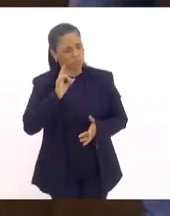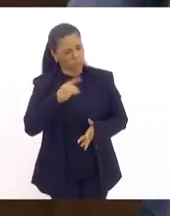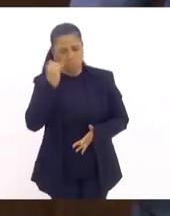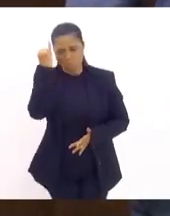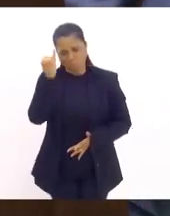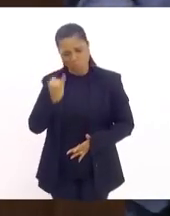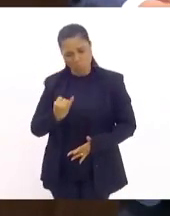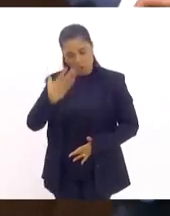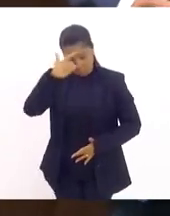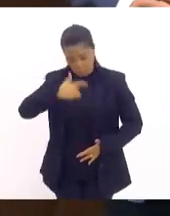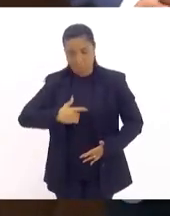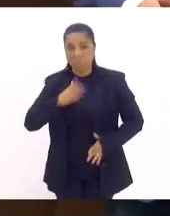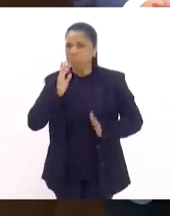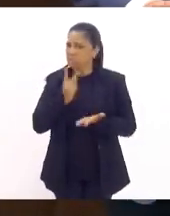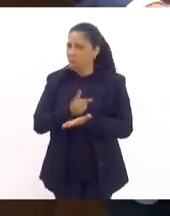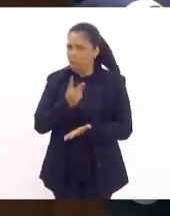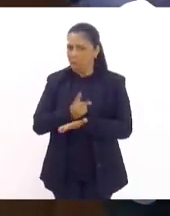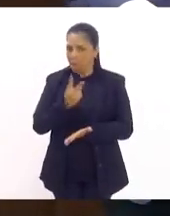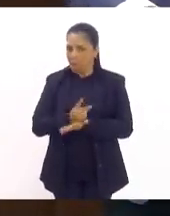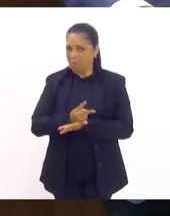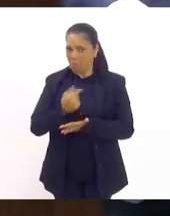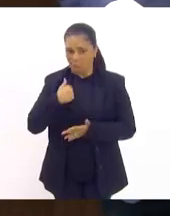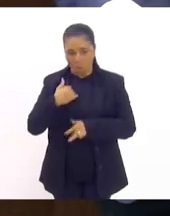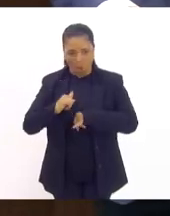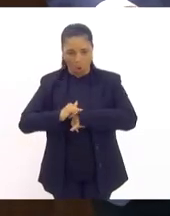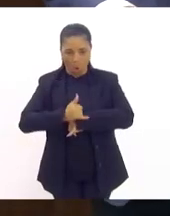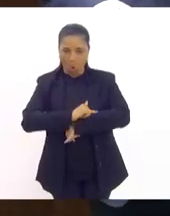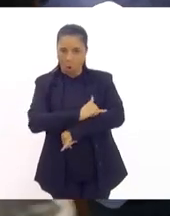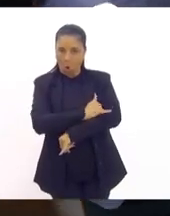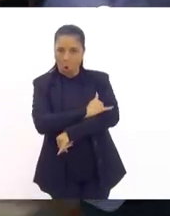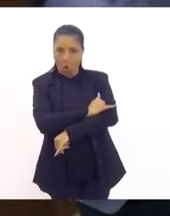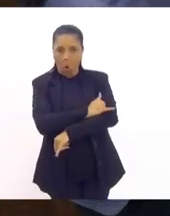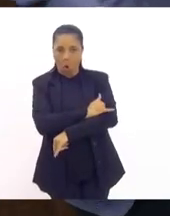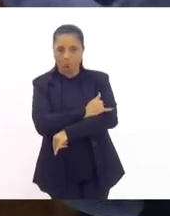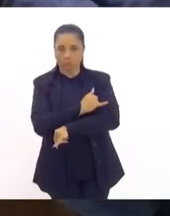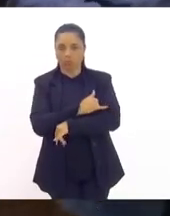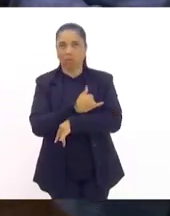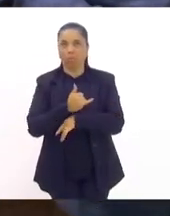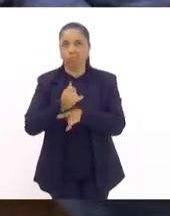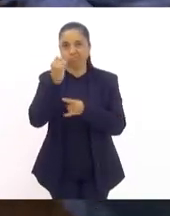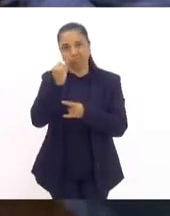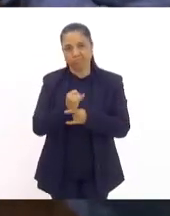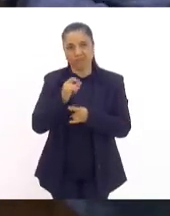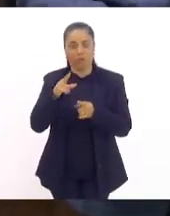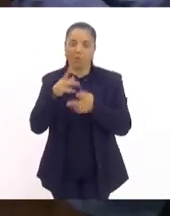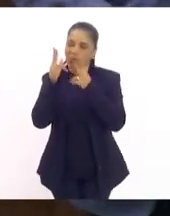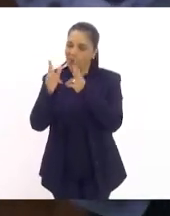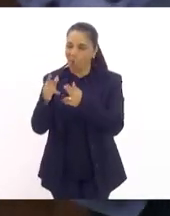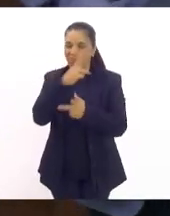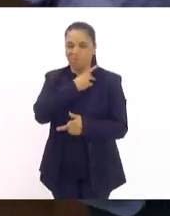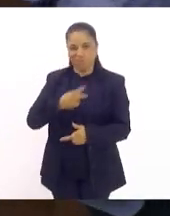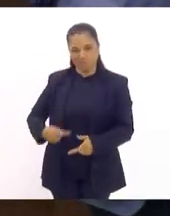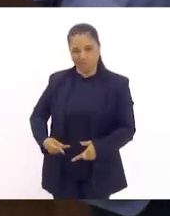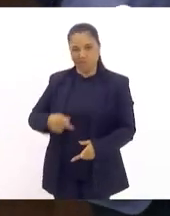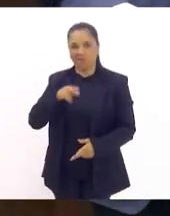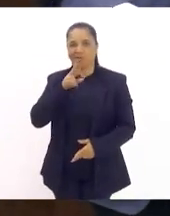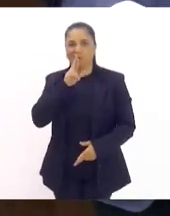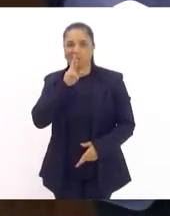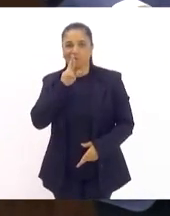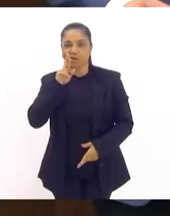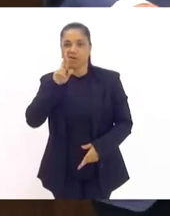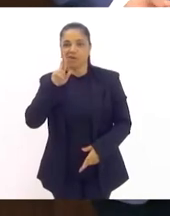sou. Eu não sou um gordo regenerado igual o presidente Rodrigo Barcelar, mas